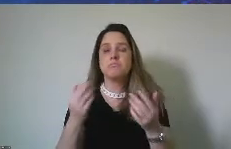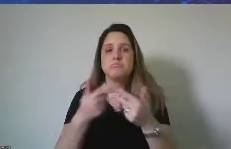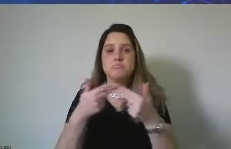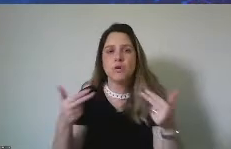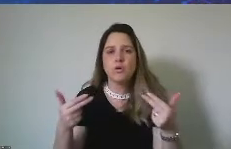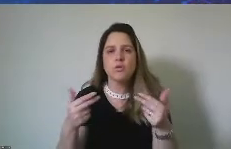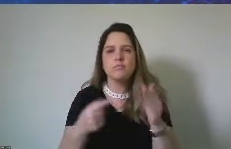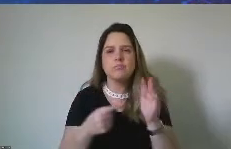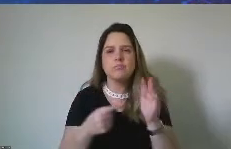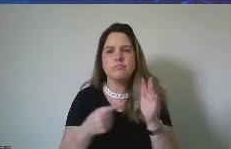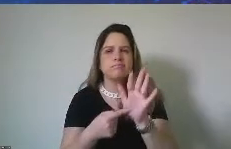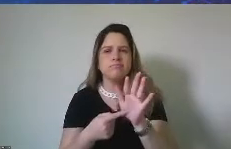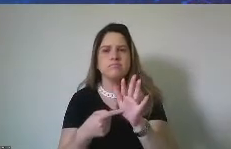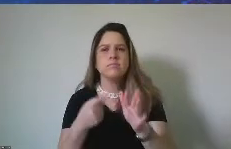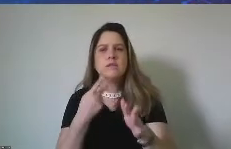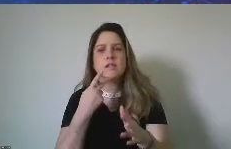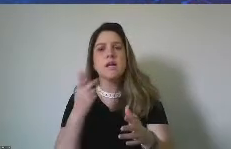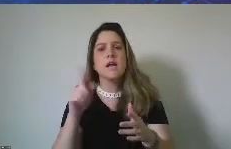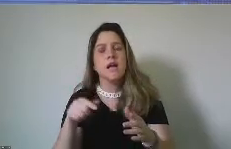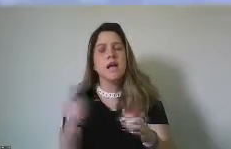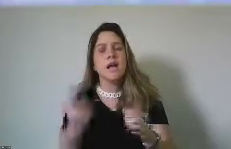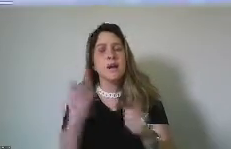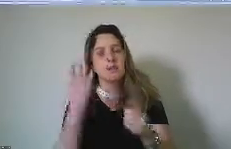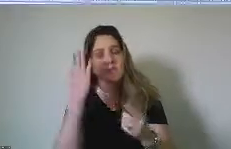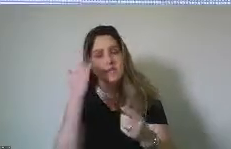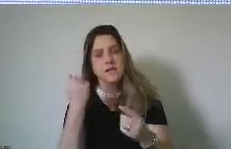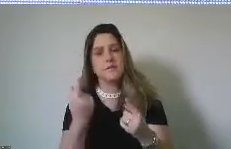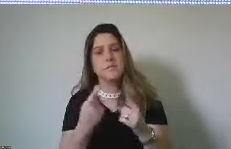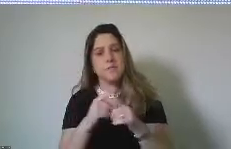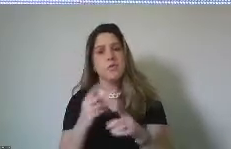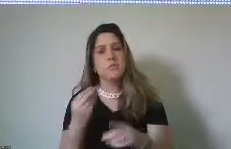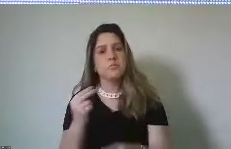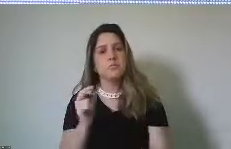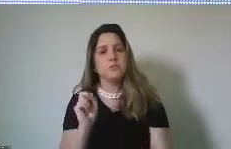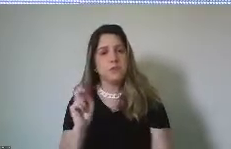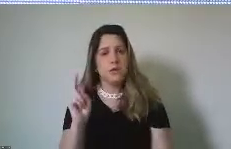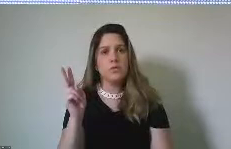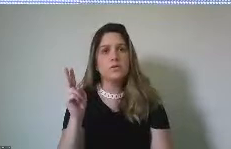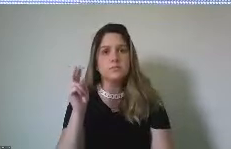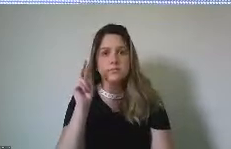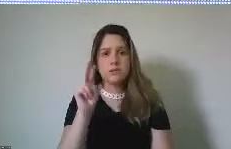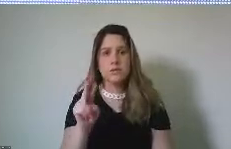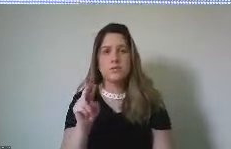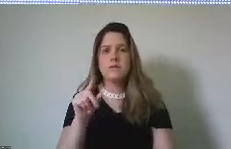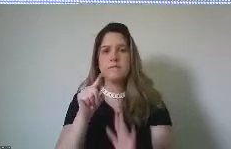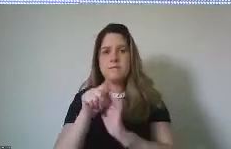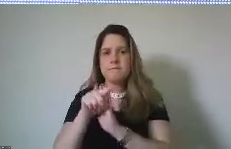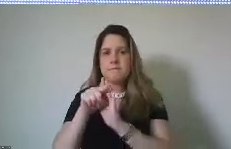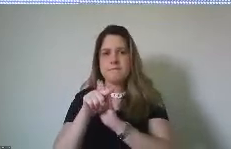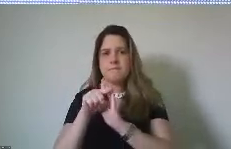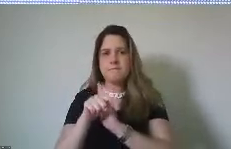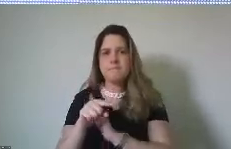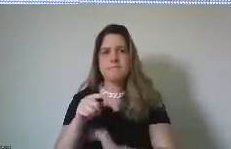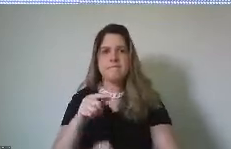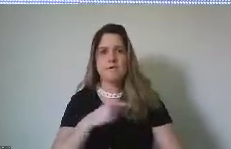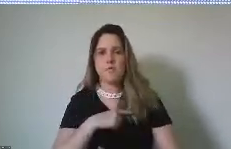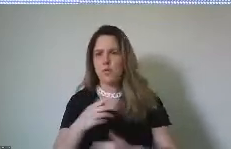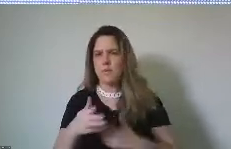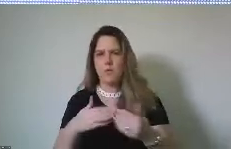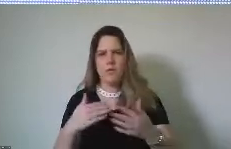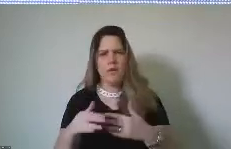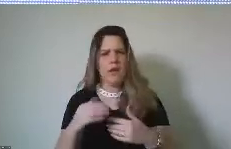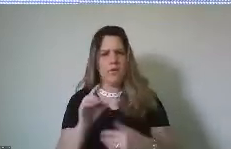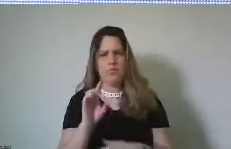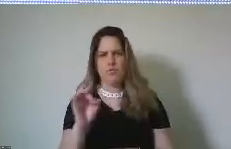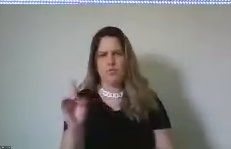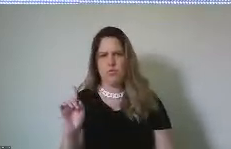a gente tá vendo aqui que a companhia gerou muito mais valor do que qualquer tipo de investimento Mas isso não é para qualquer um isso